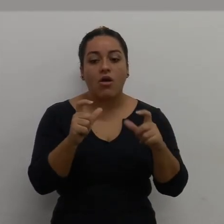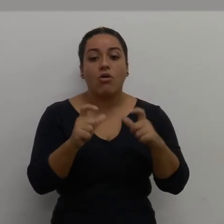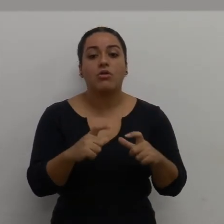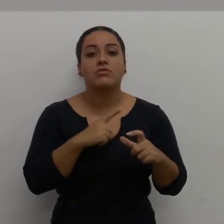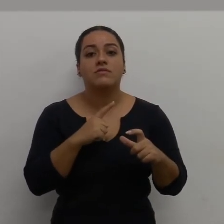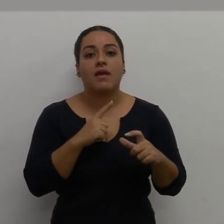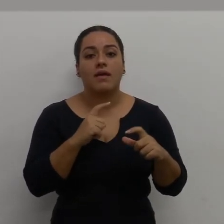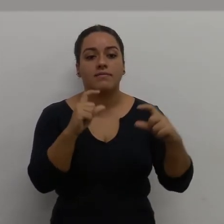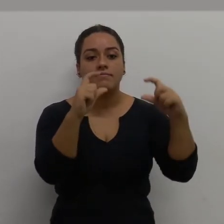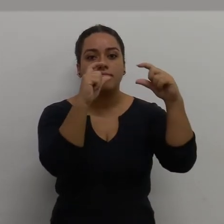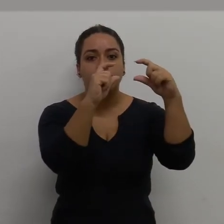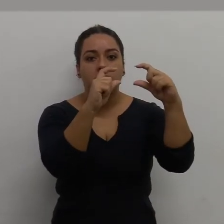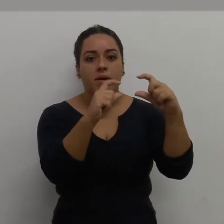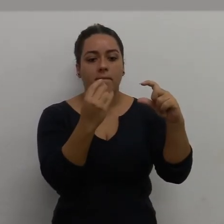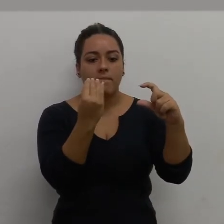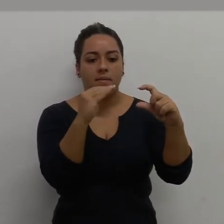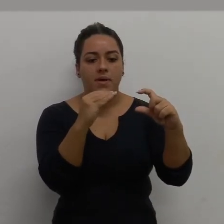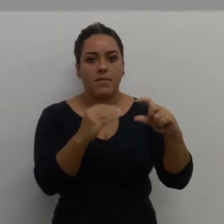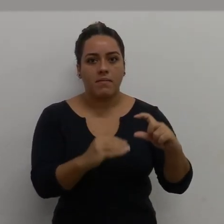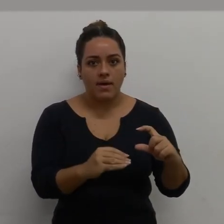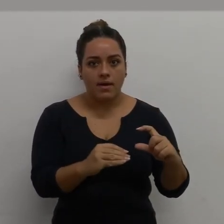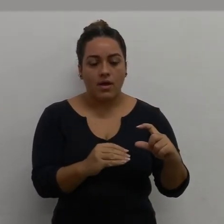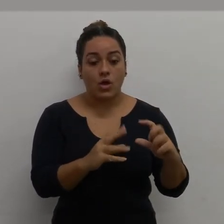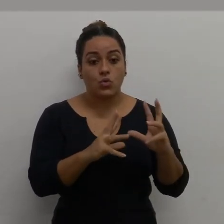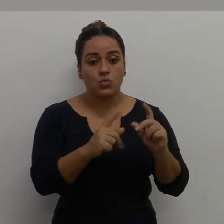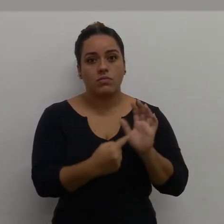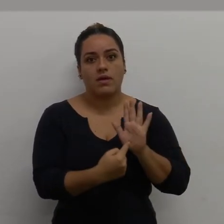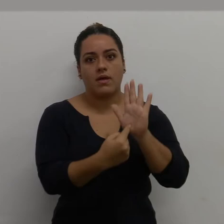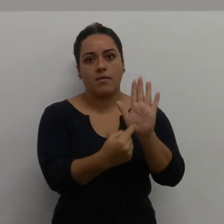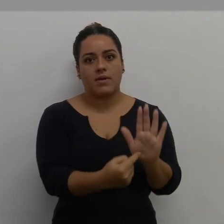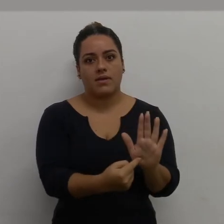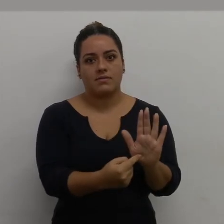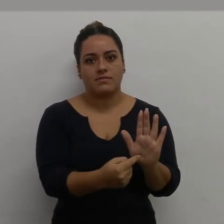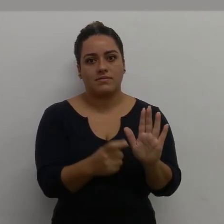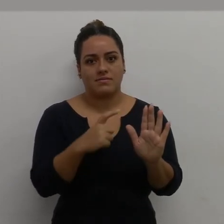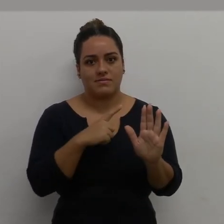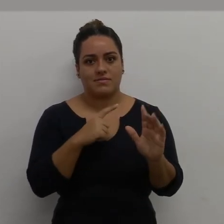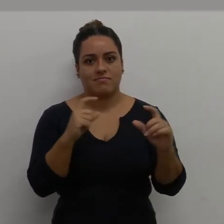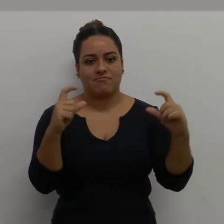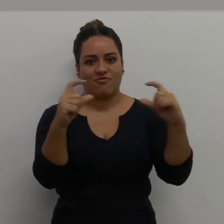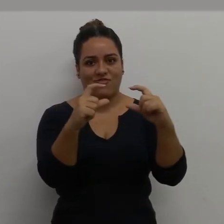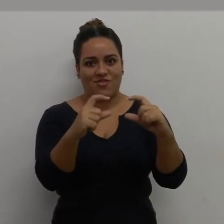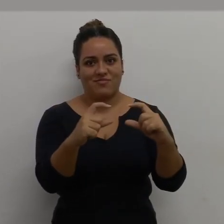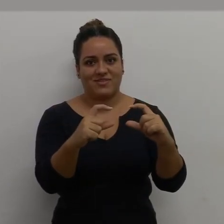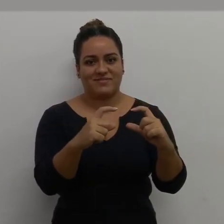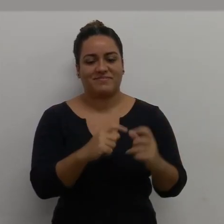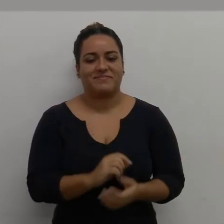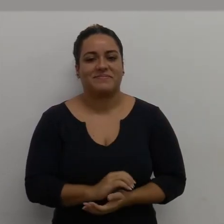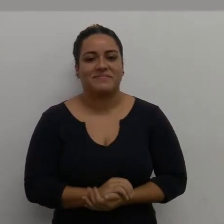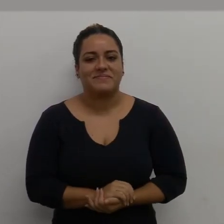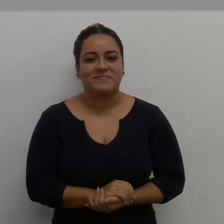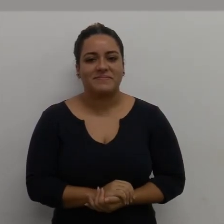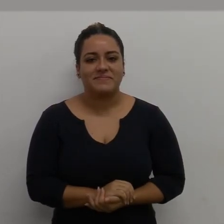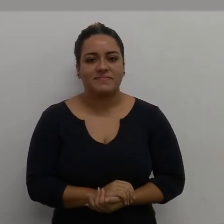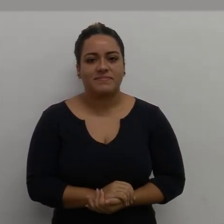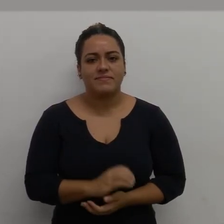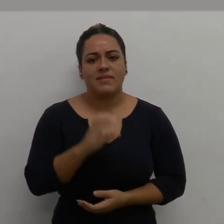todas as fórmulas que existem na planilha, as fórmulas existentes na planilha vão aparecer. Aqui,